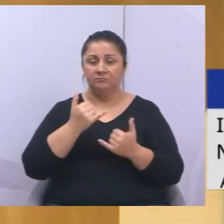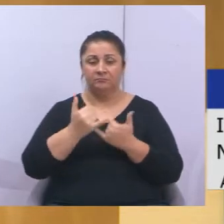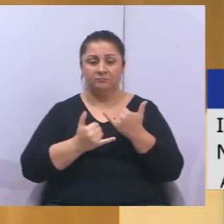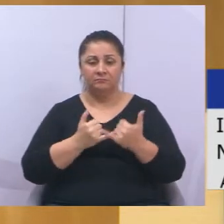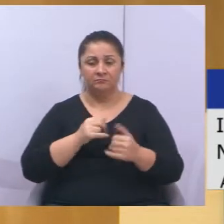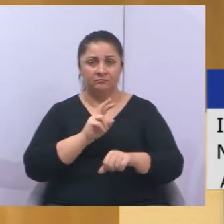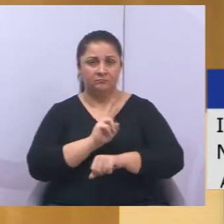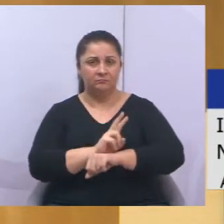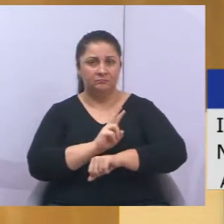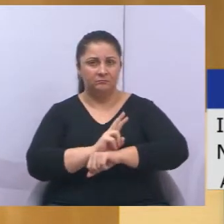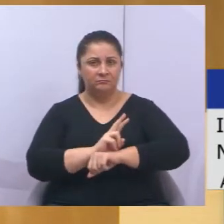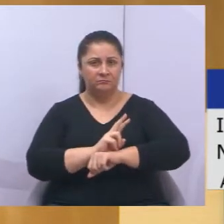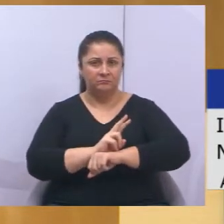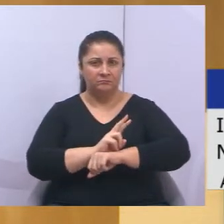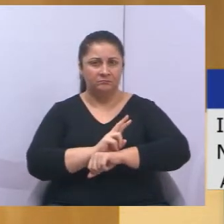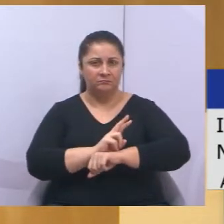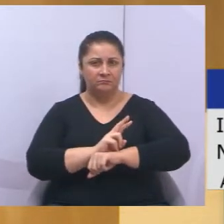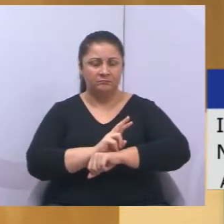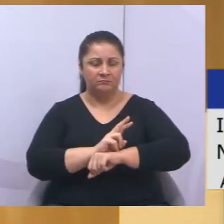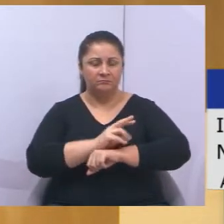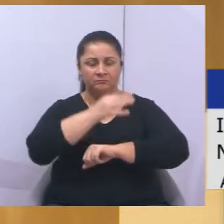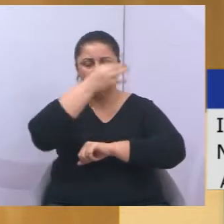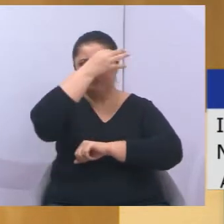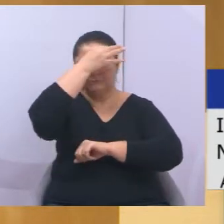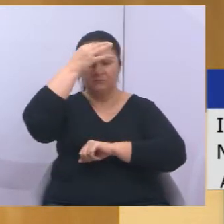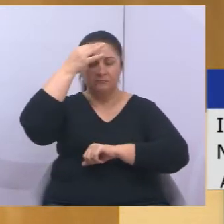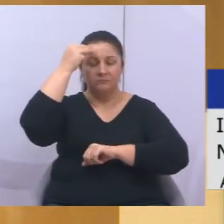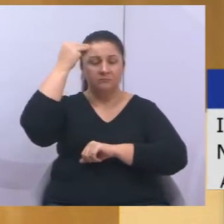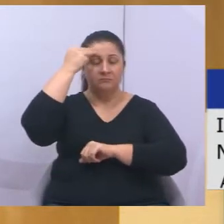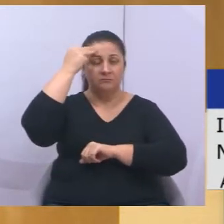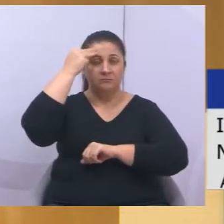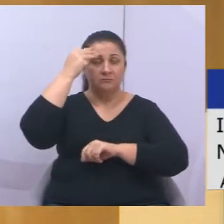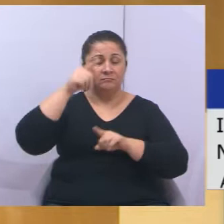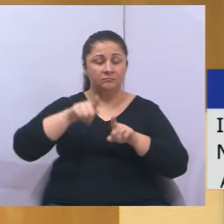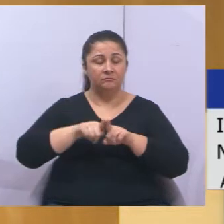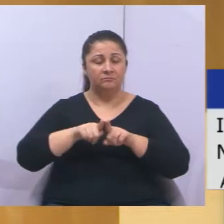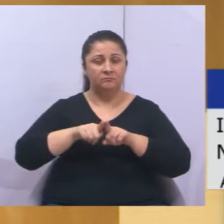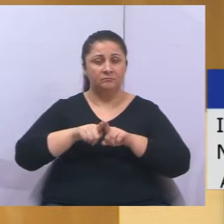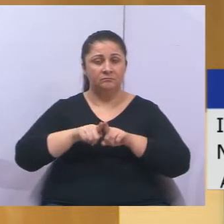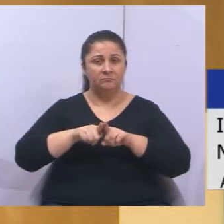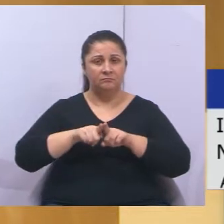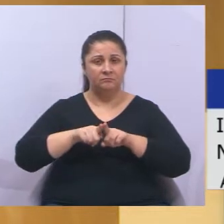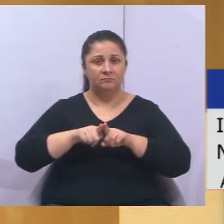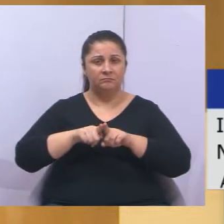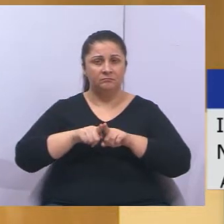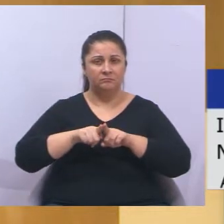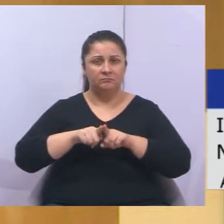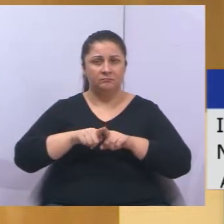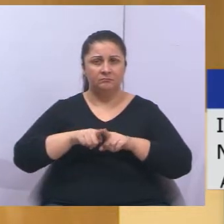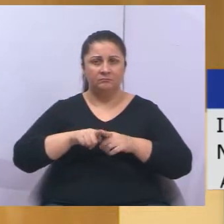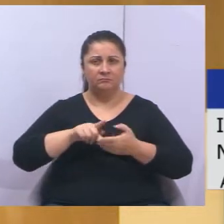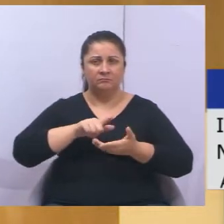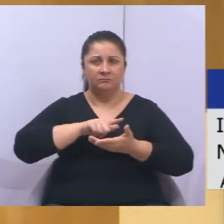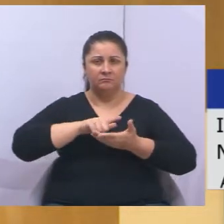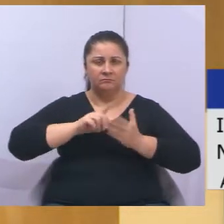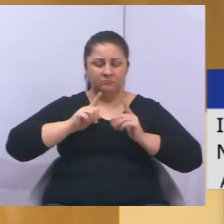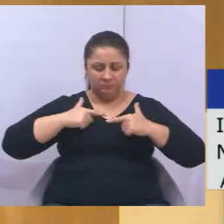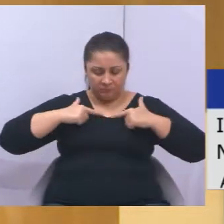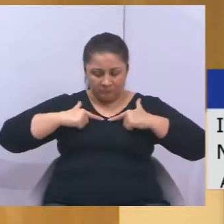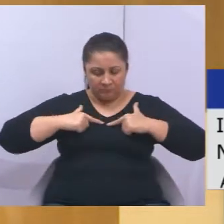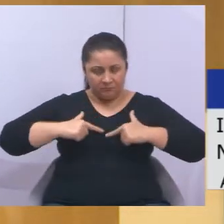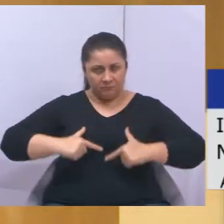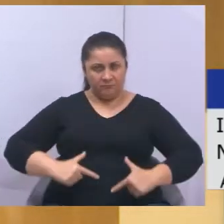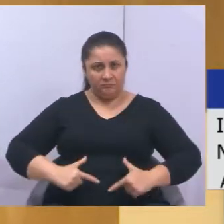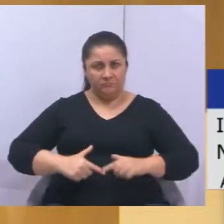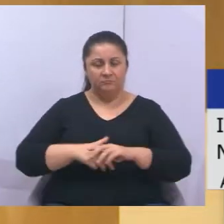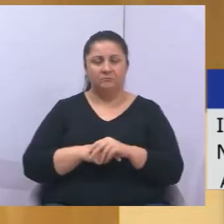sua pureza, tanto mental como pureza física. Muitas crianças